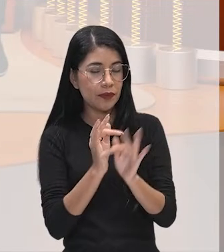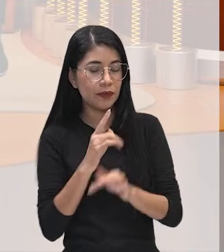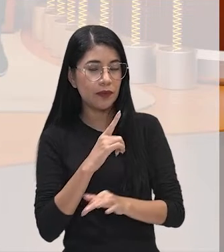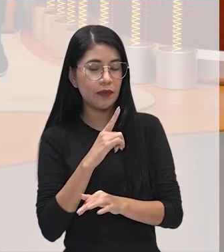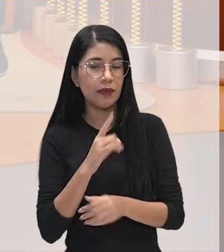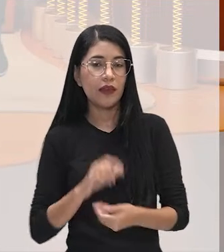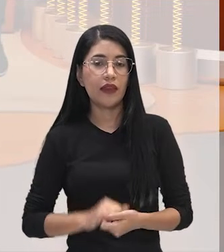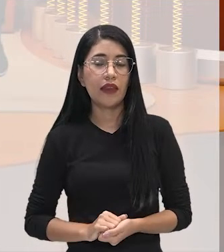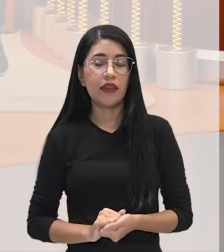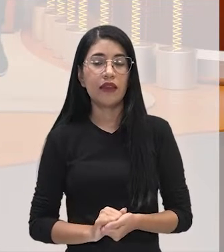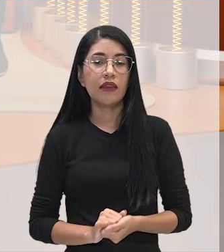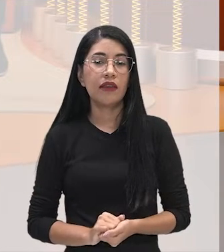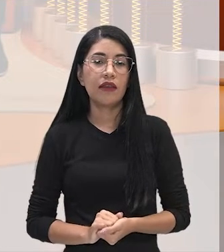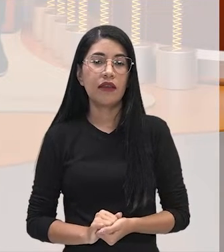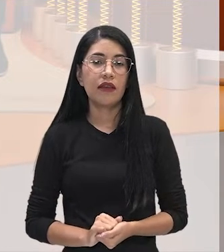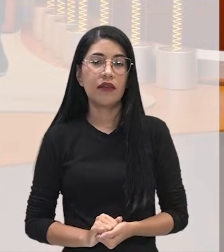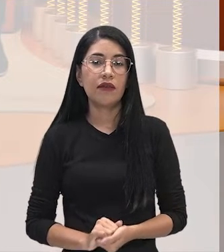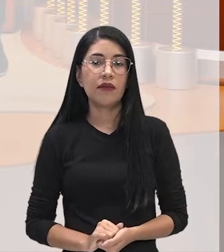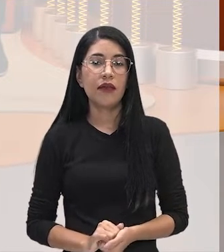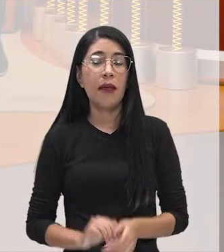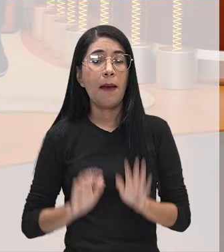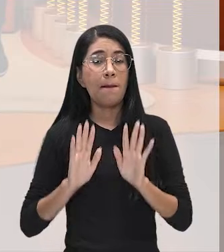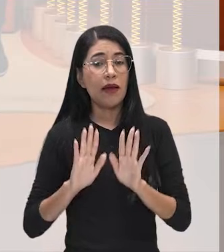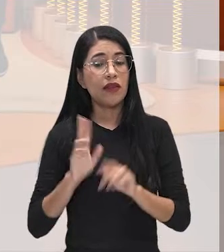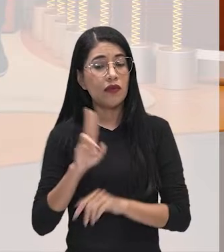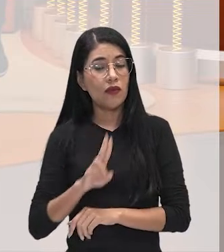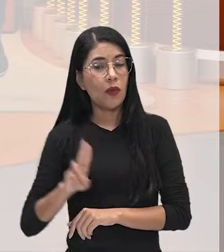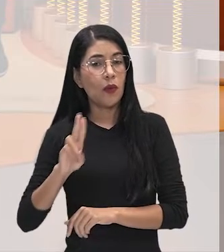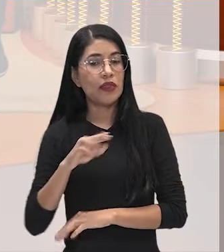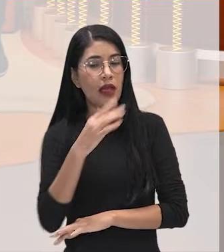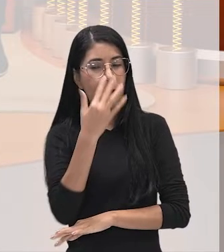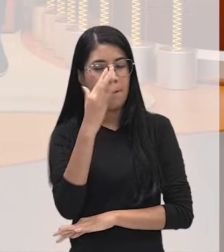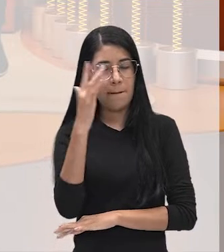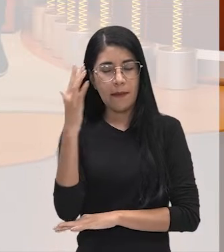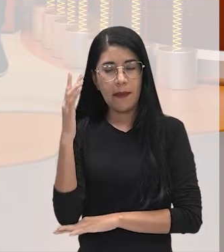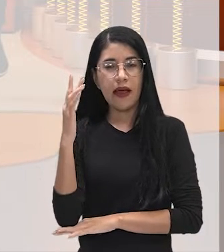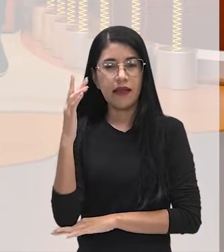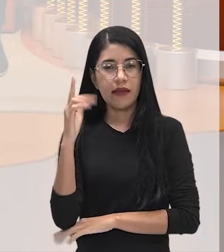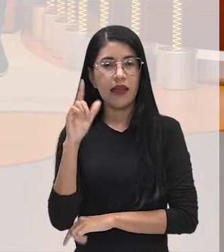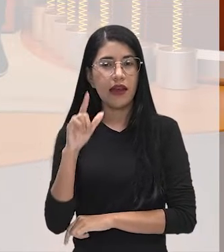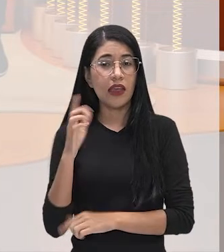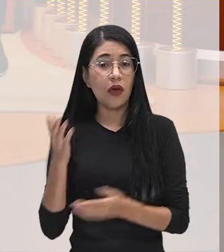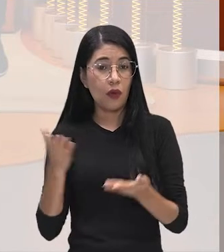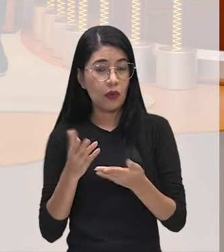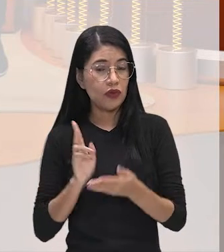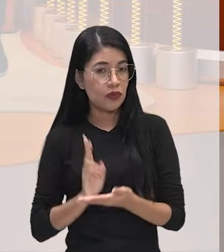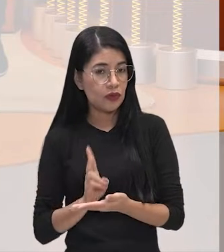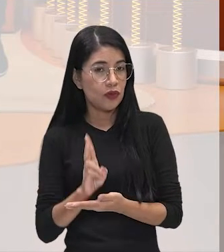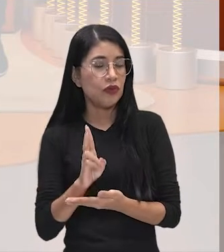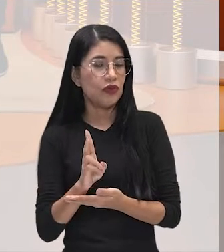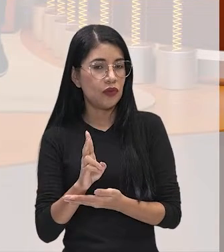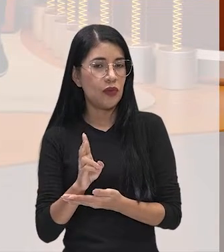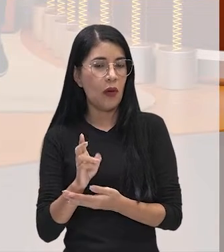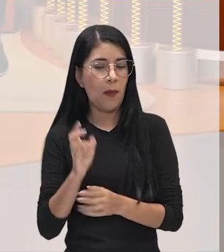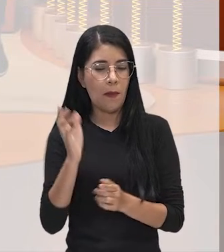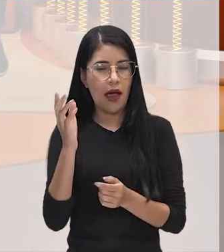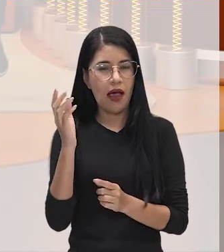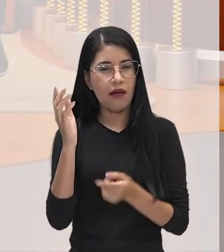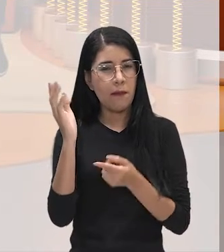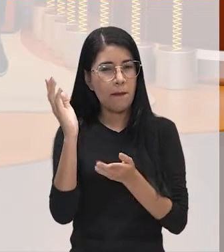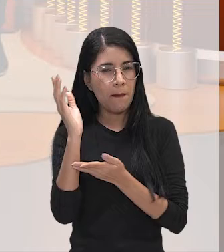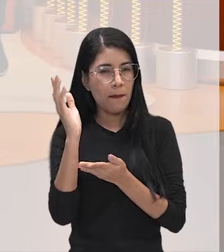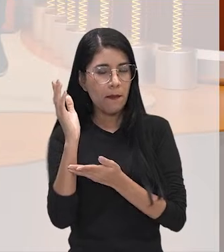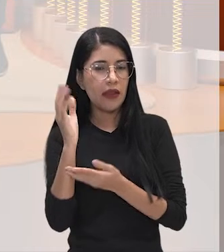só, mas eu vou pegar então esse cedro que ainda hoje ele é tido como uma madeira nobre e eu vou